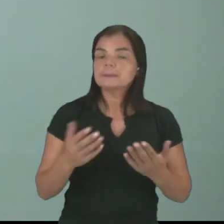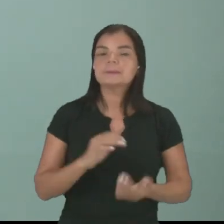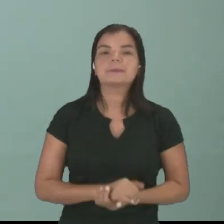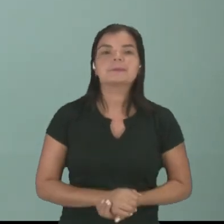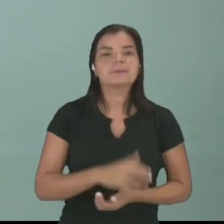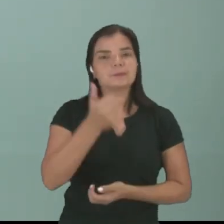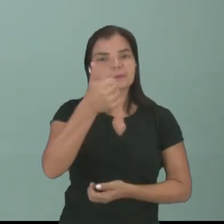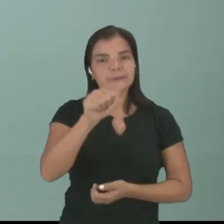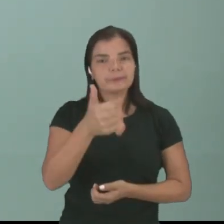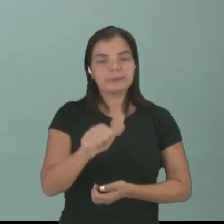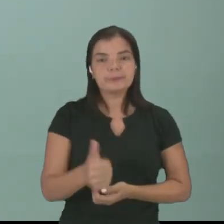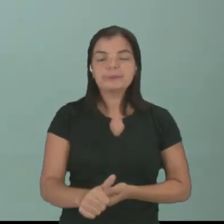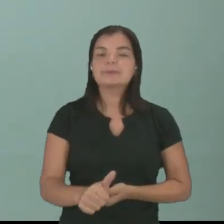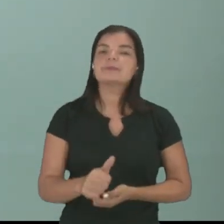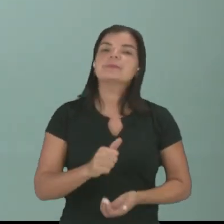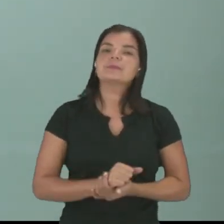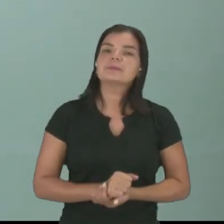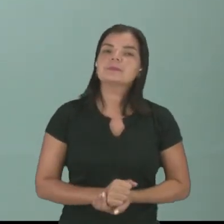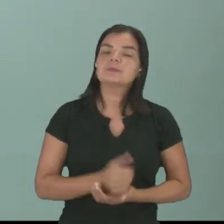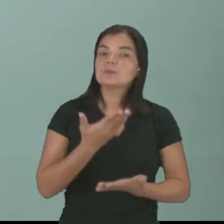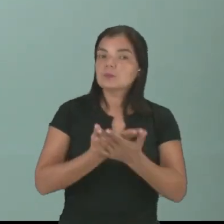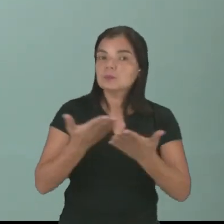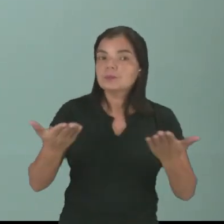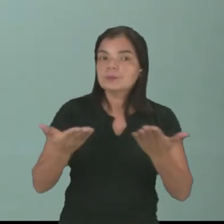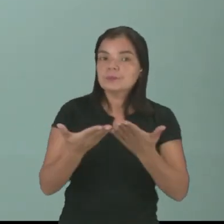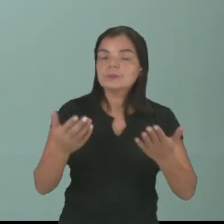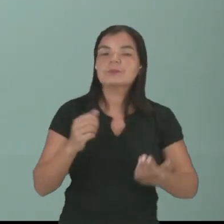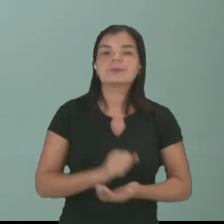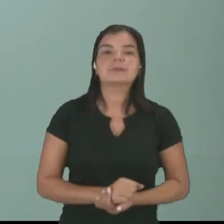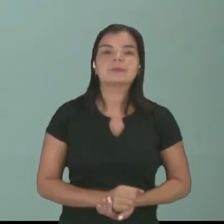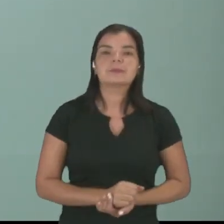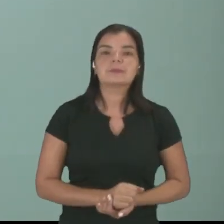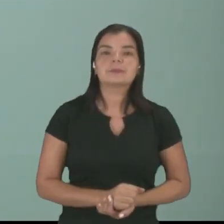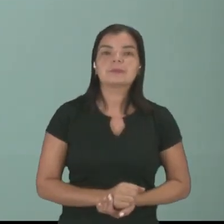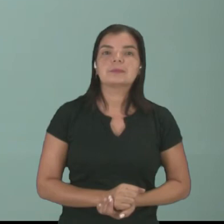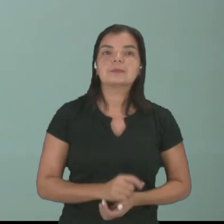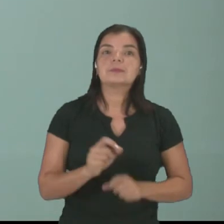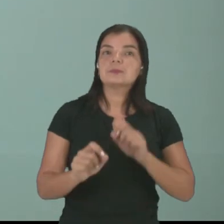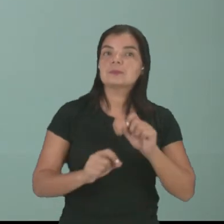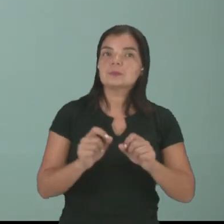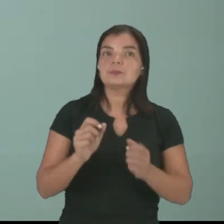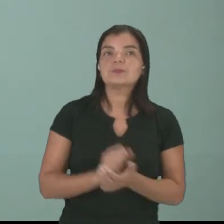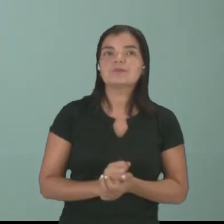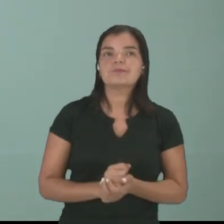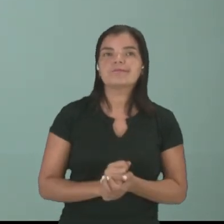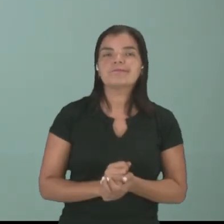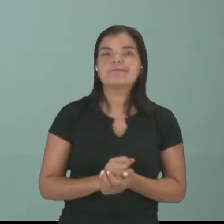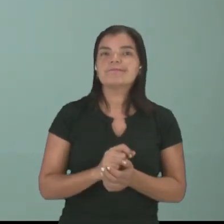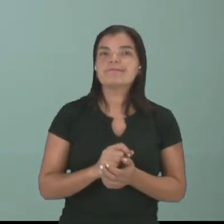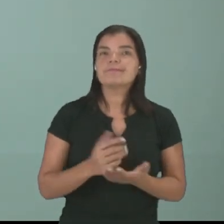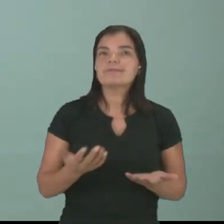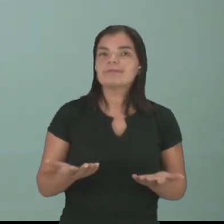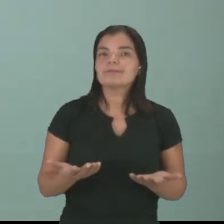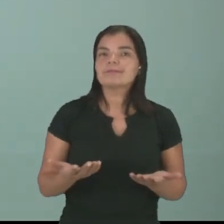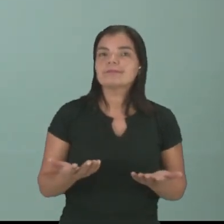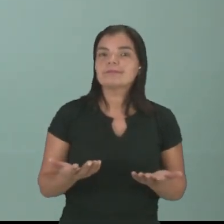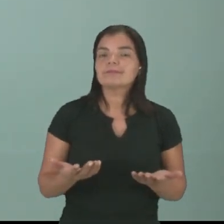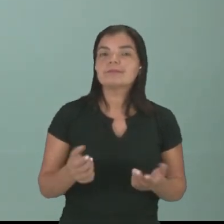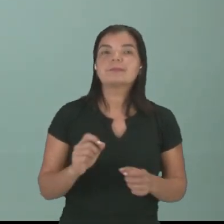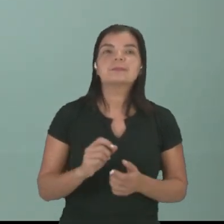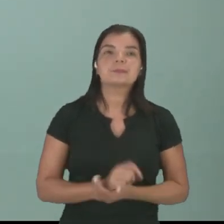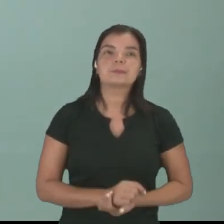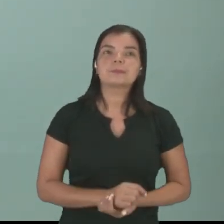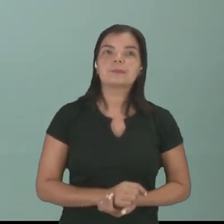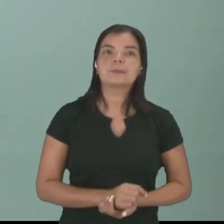a avaliação dessa aula de hoje, ela vai gerar em torno de o